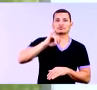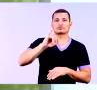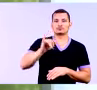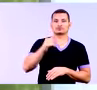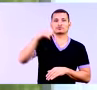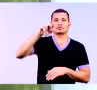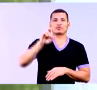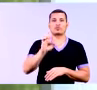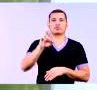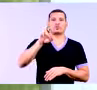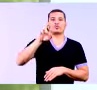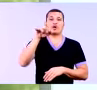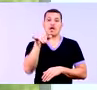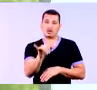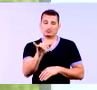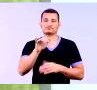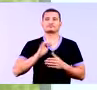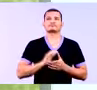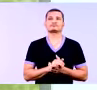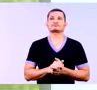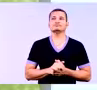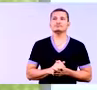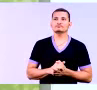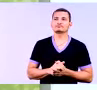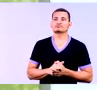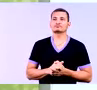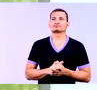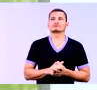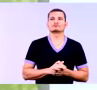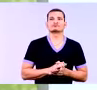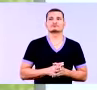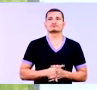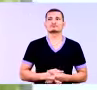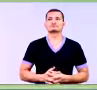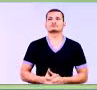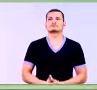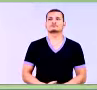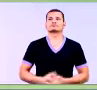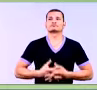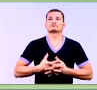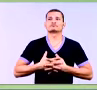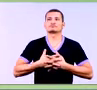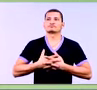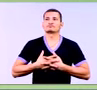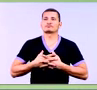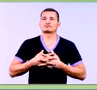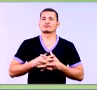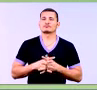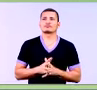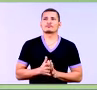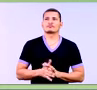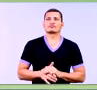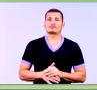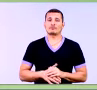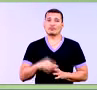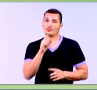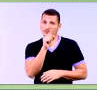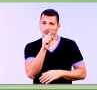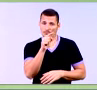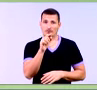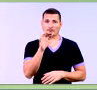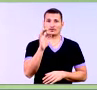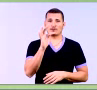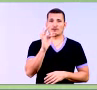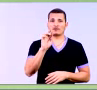por algumas facilidades que nós vamos ver agora. Vamos à lousa. Este framework,